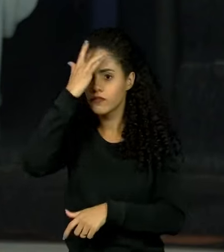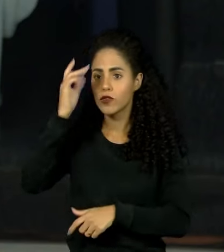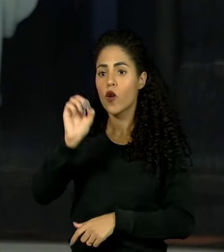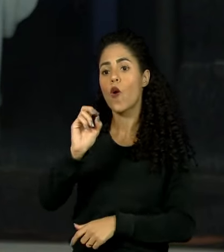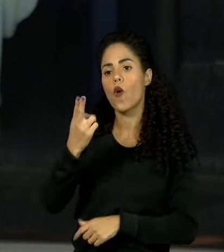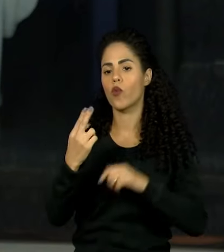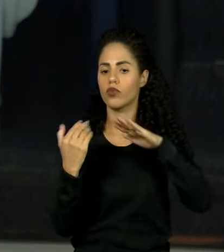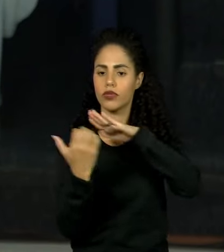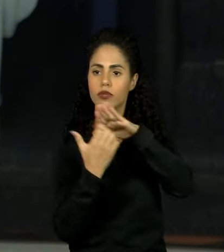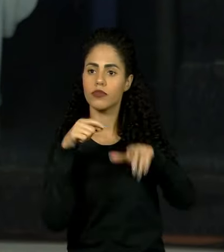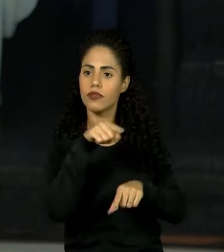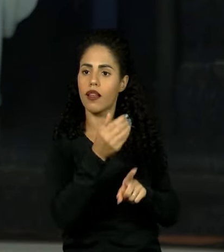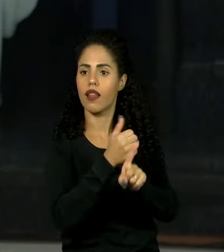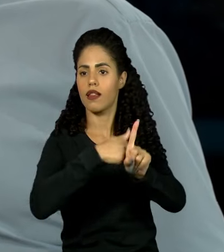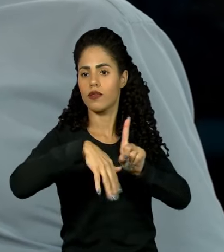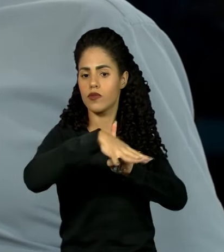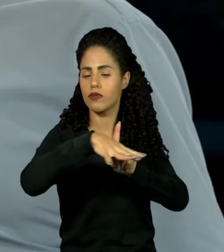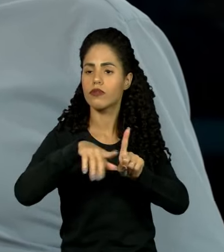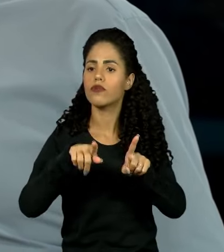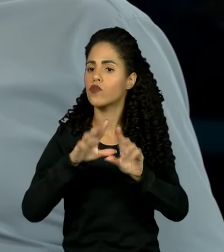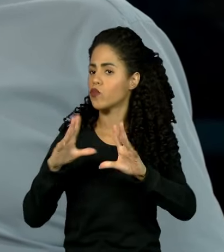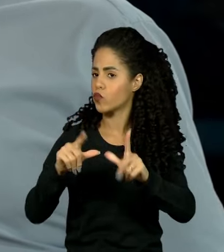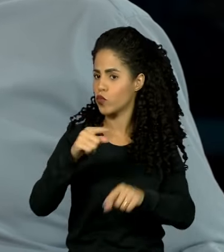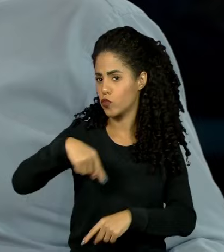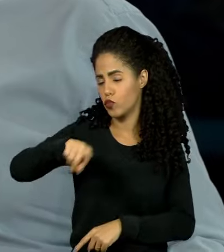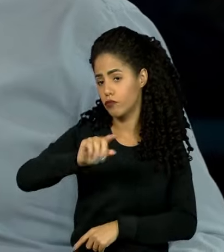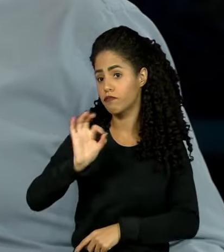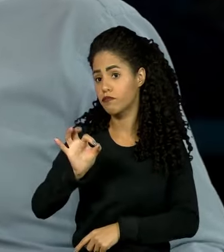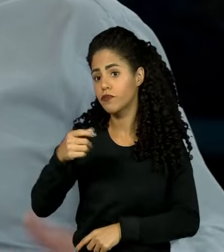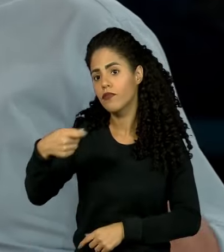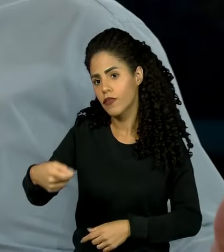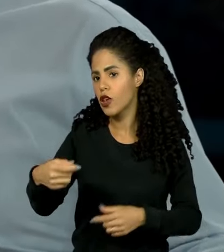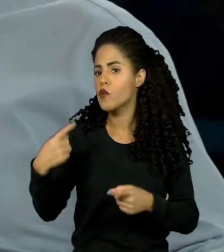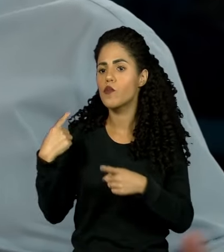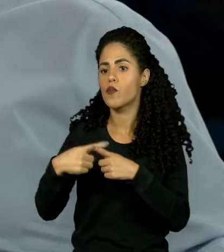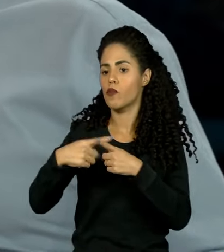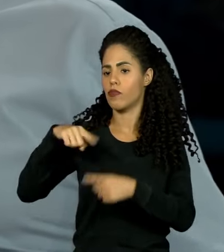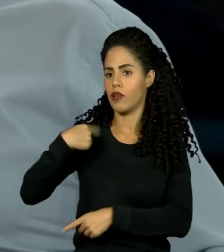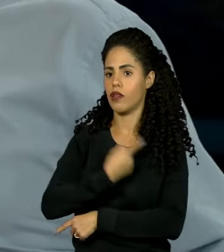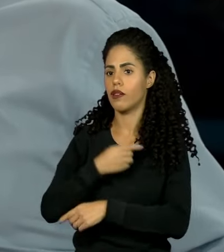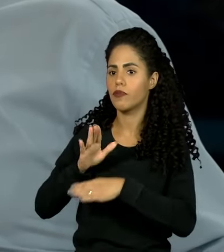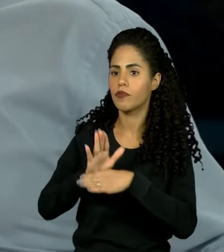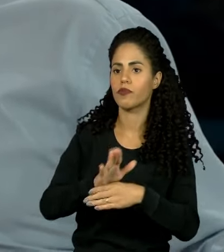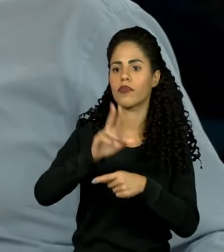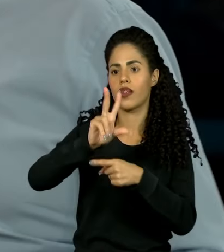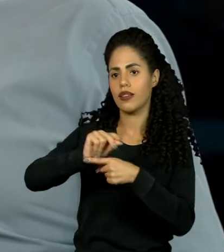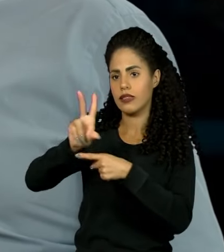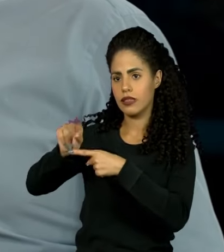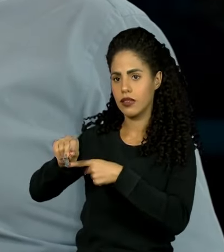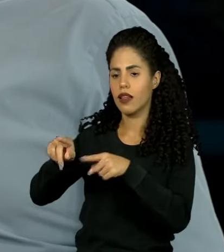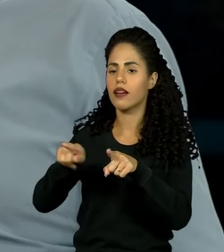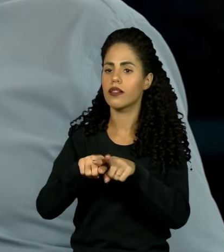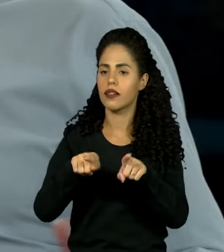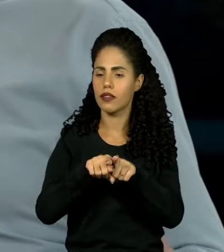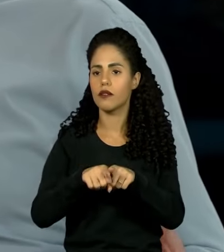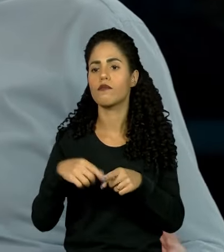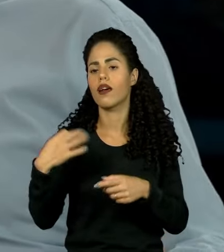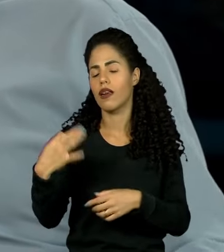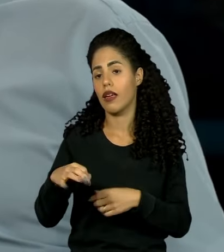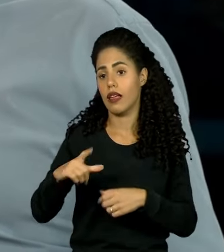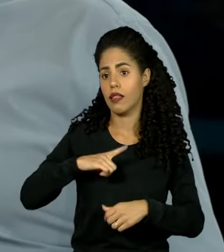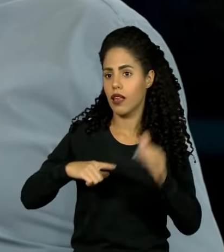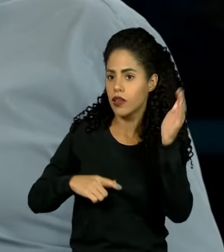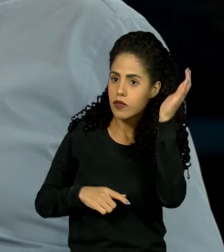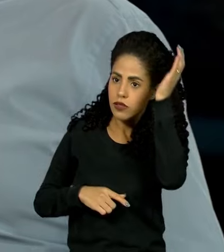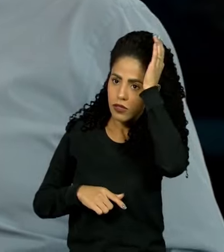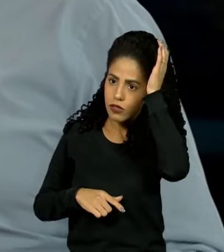e os anseios da sociedade como um todo né falo como um todo porque incluímos aí o Sesc e o Senac que o Sesc sendo nosso